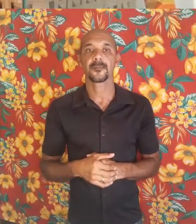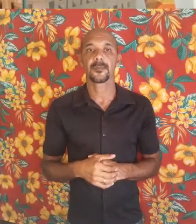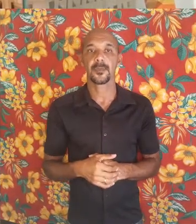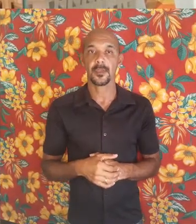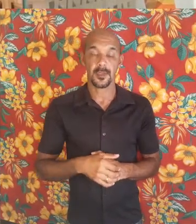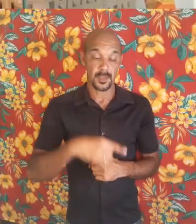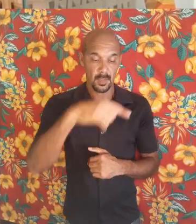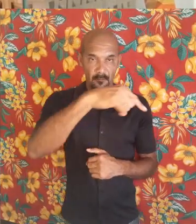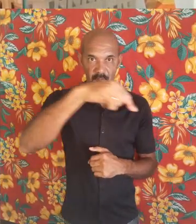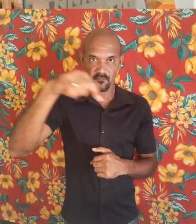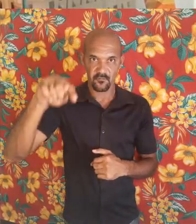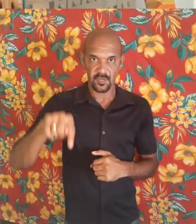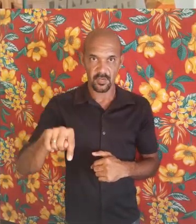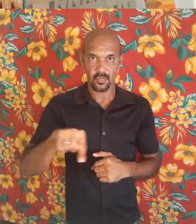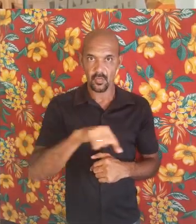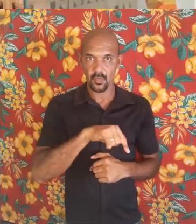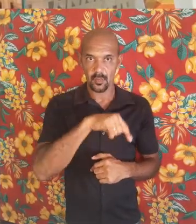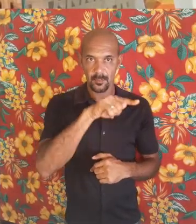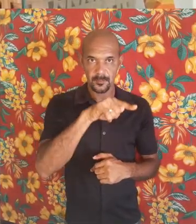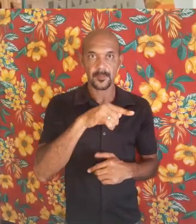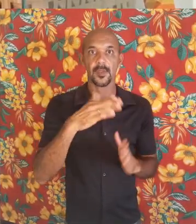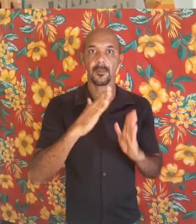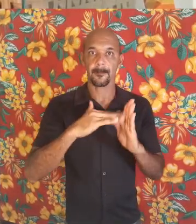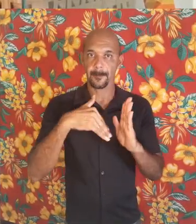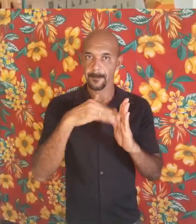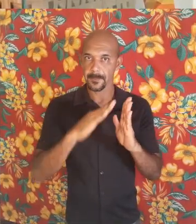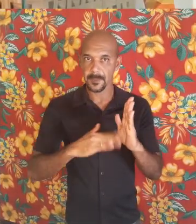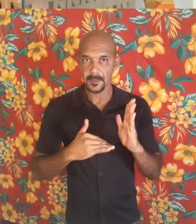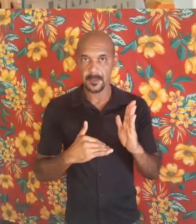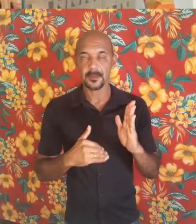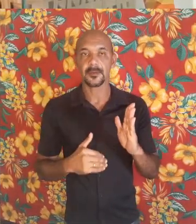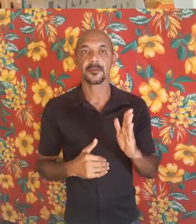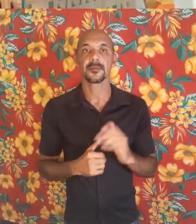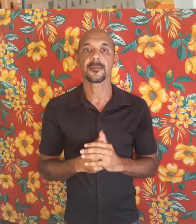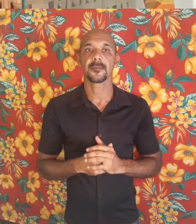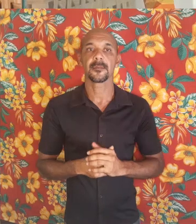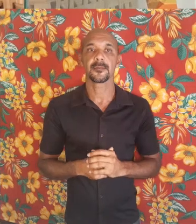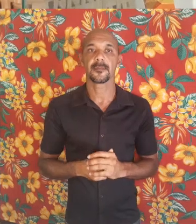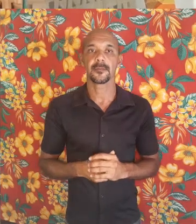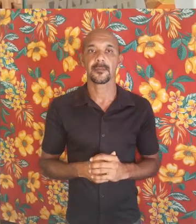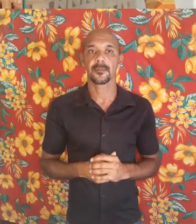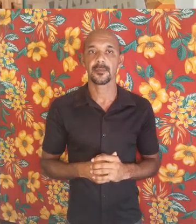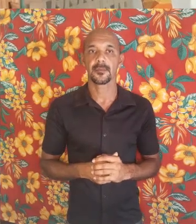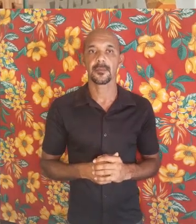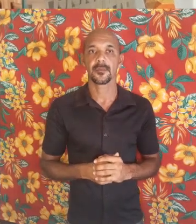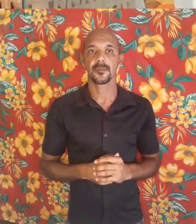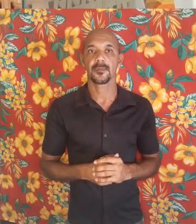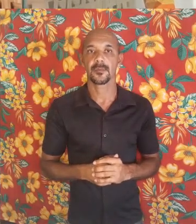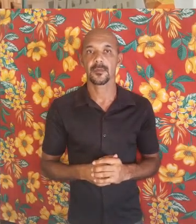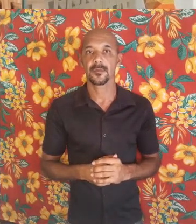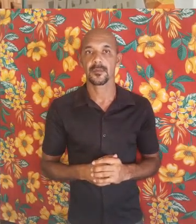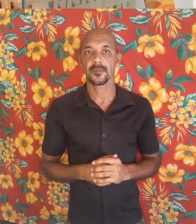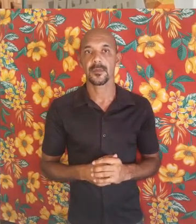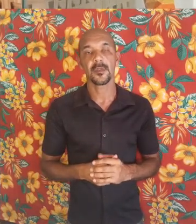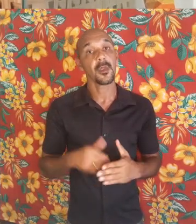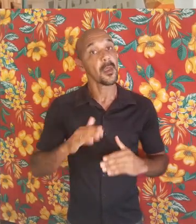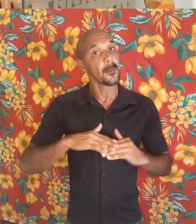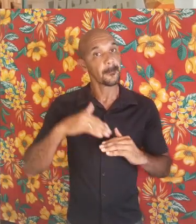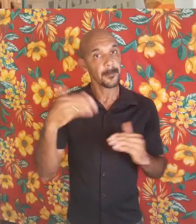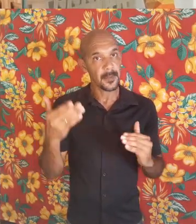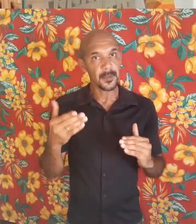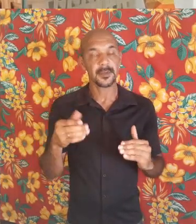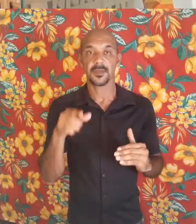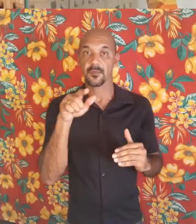todinho ao redor, né? Pinto, né? A pintura fica à sua disposição, a seu